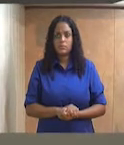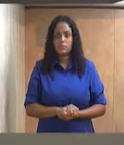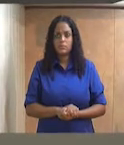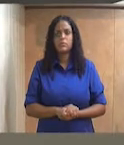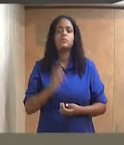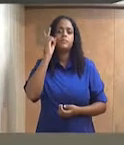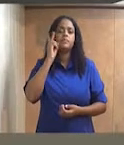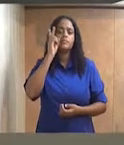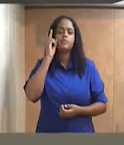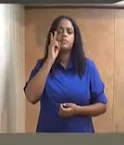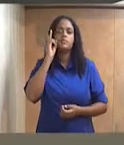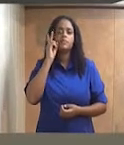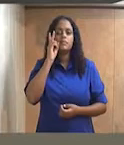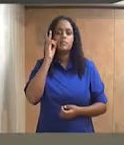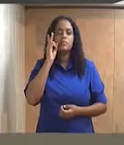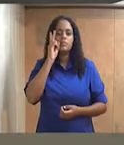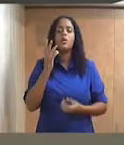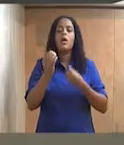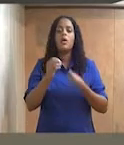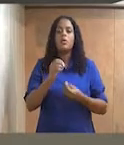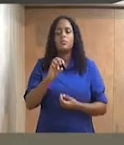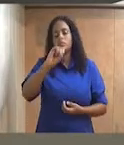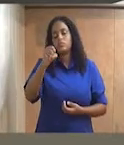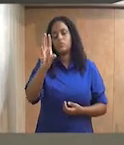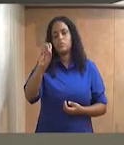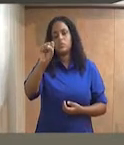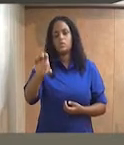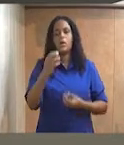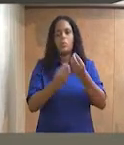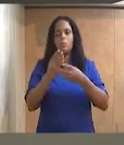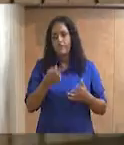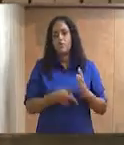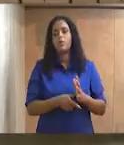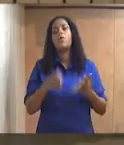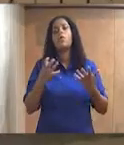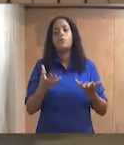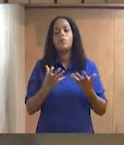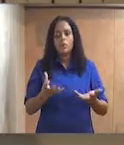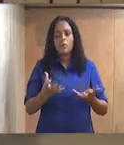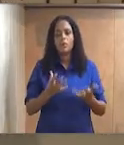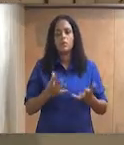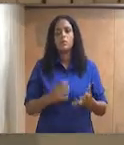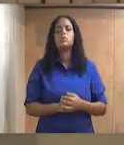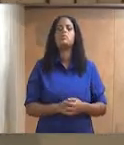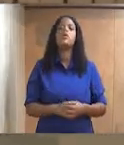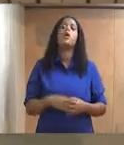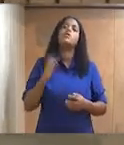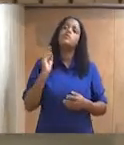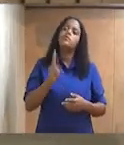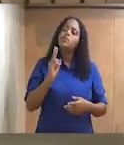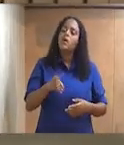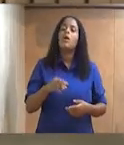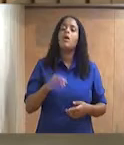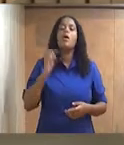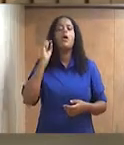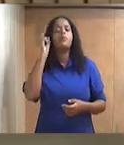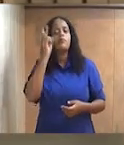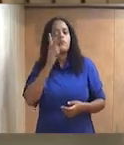Senhor presidente, gostaria de justificar meu voto. Eu que sou vereador, que geralmente voto